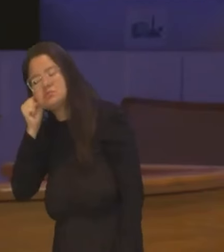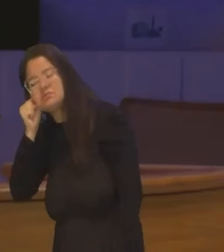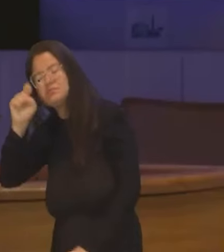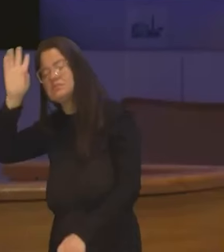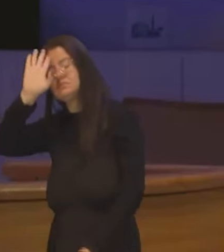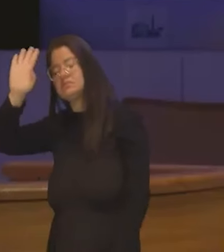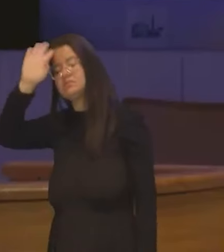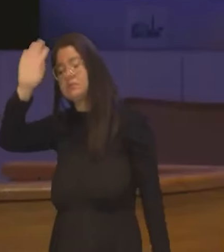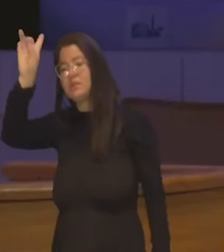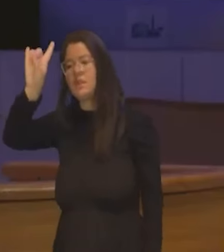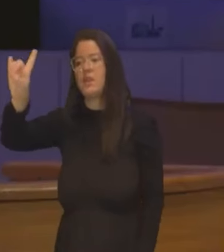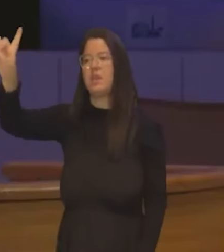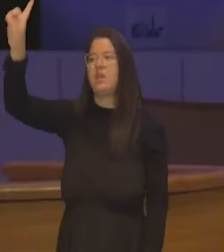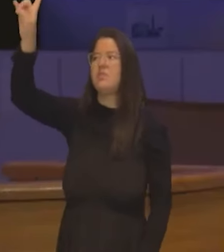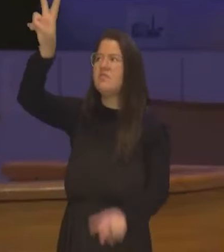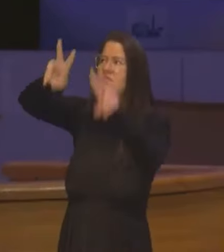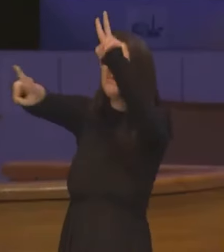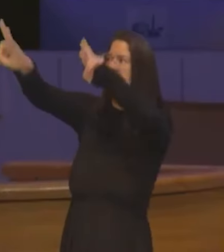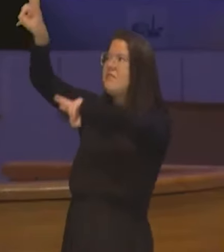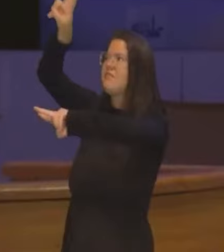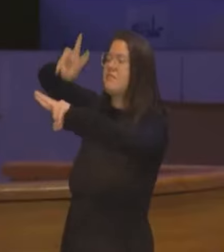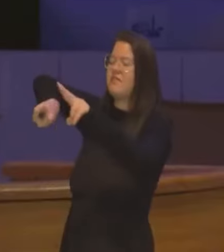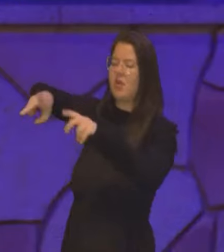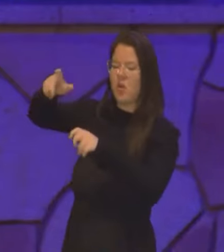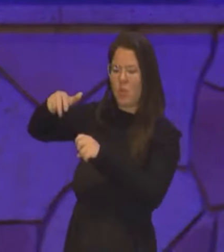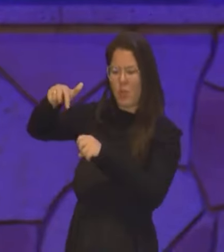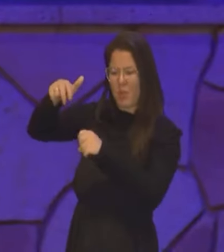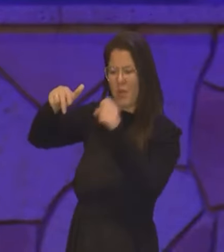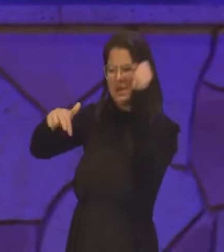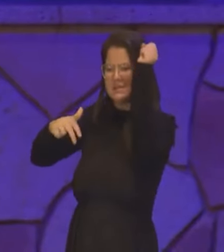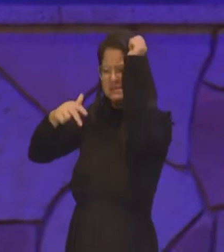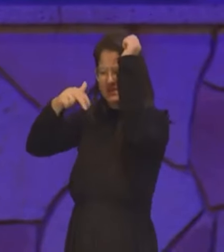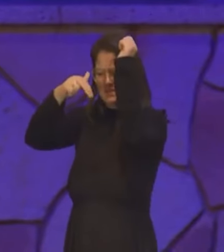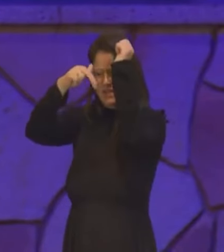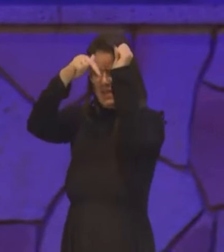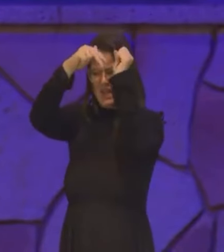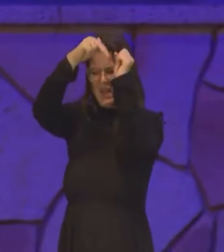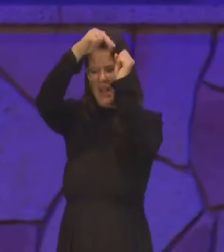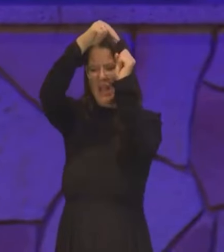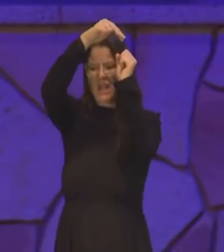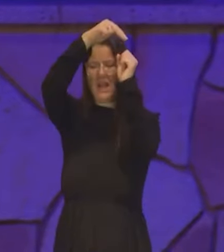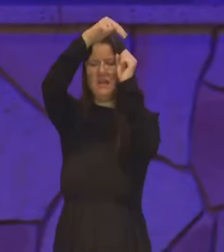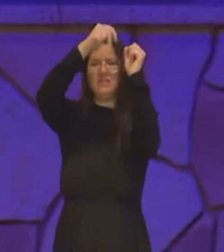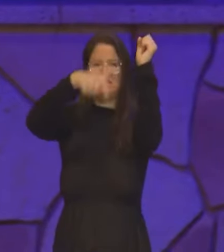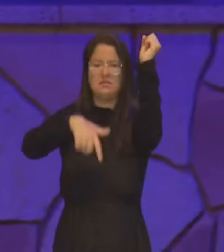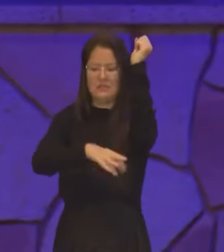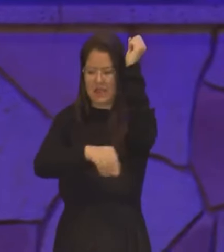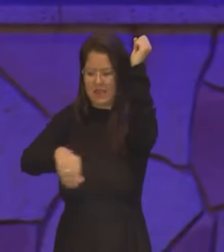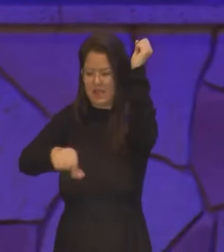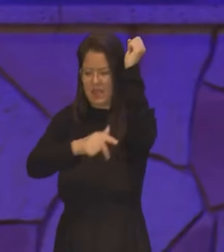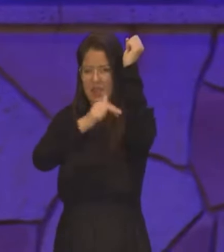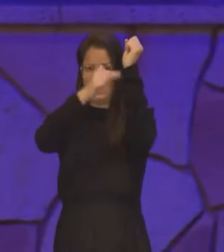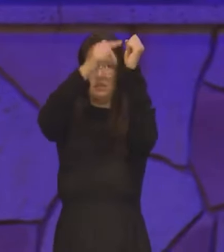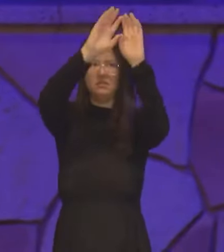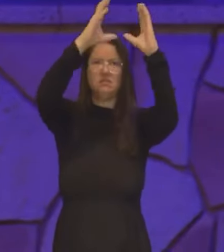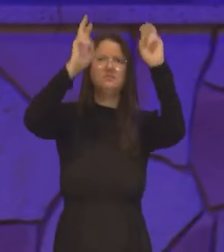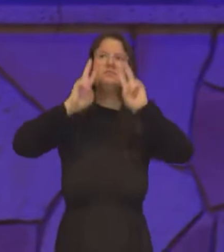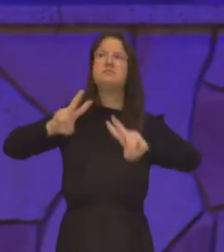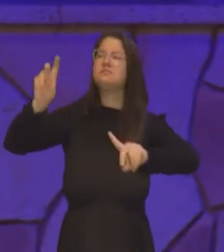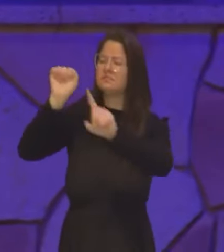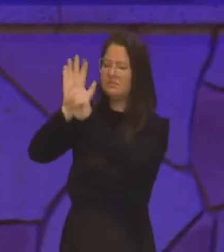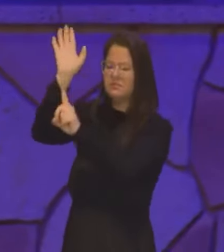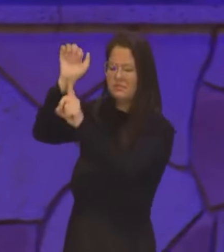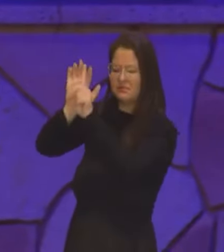de Deus. E ele vê uma escada que saía da terra e tocava aos céus. E ele viu anjos de